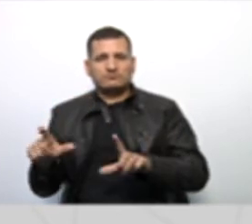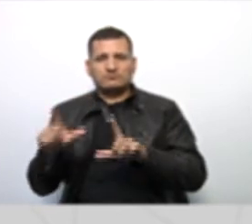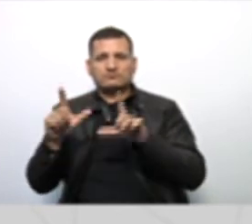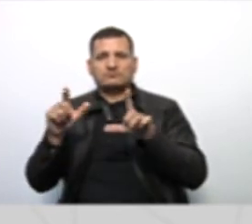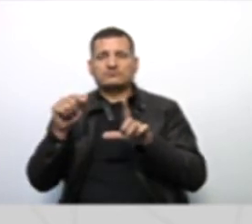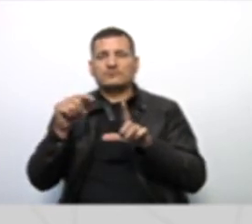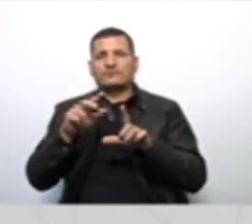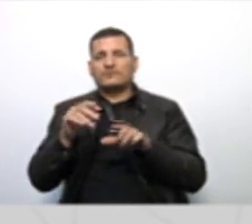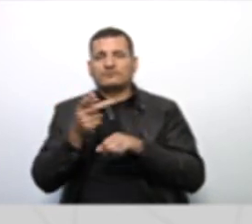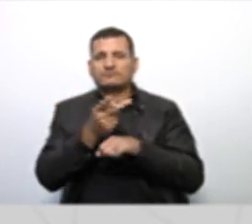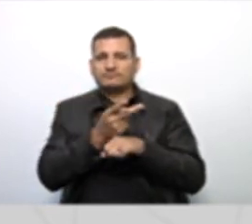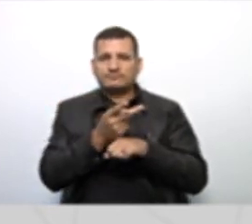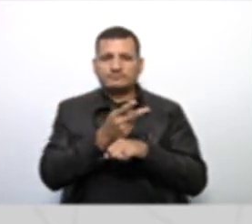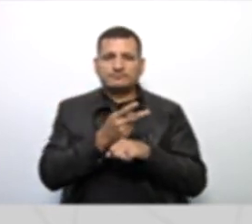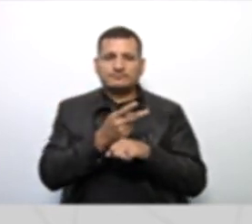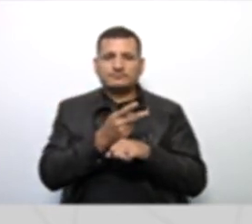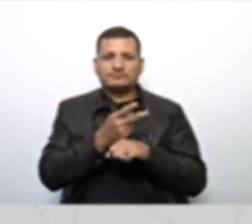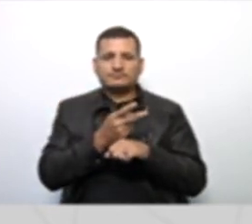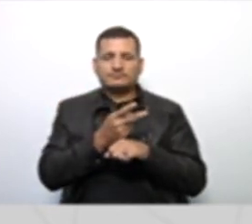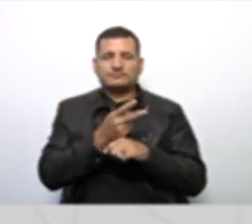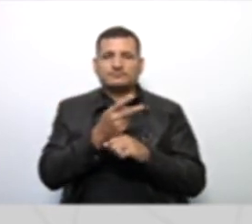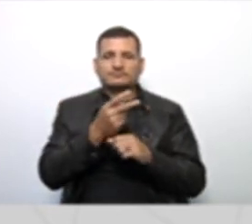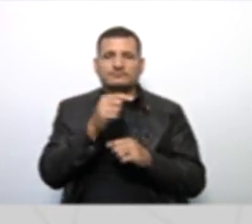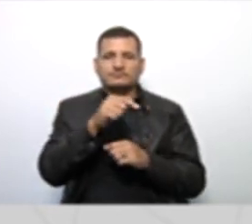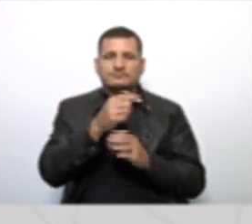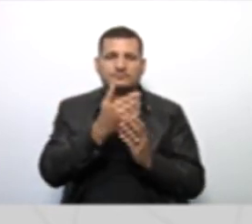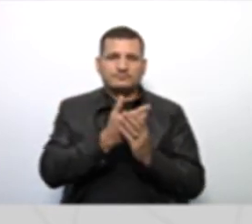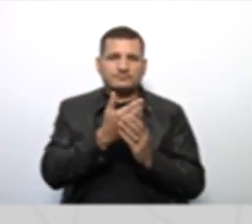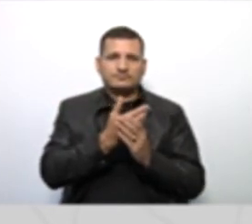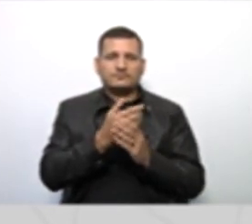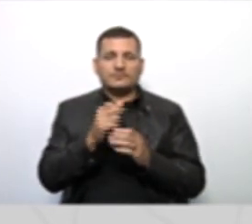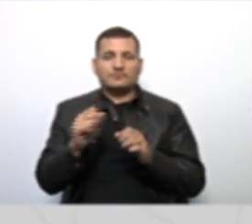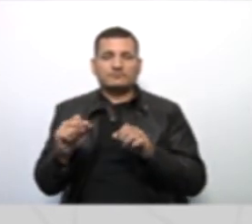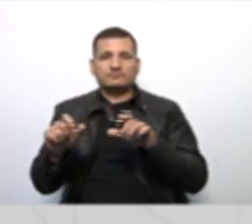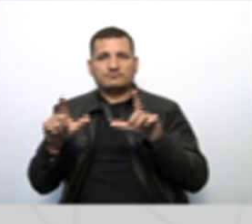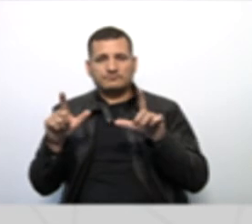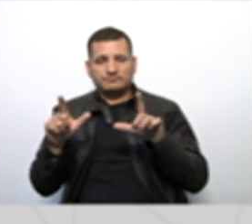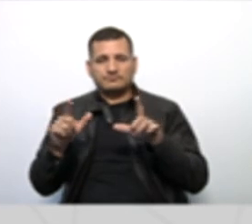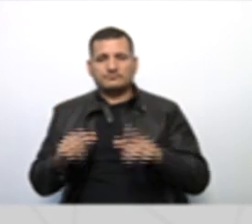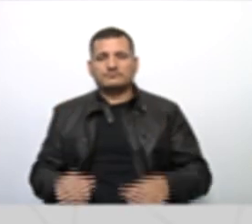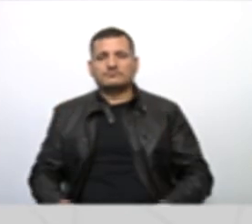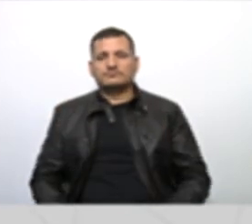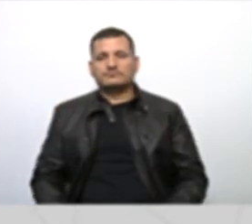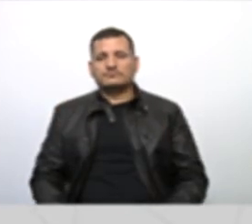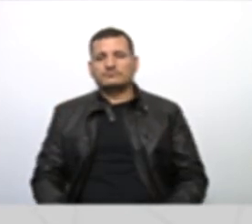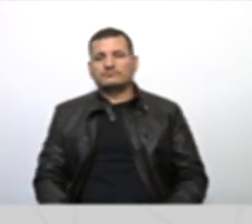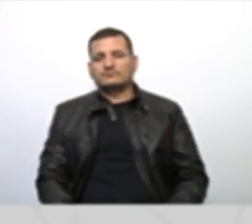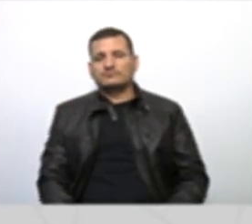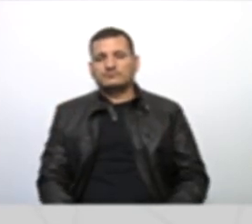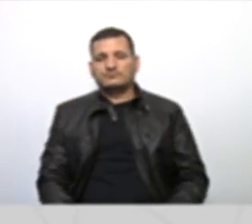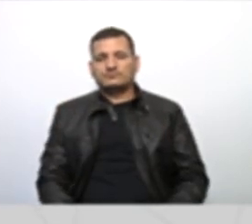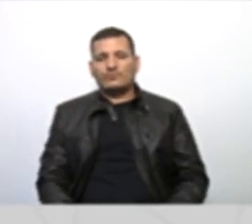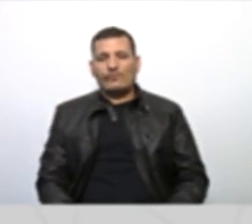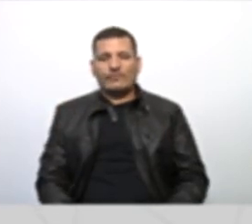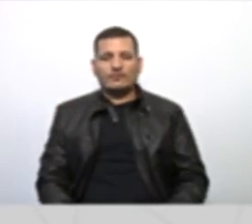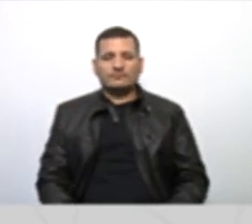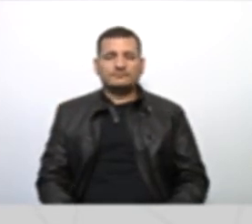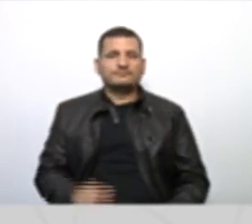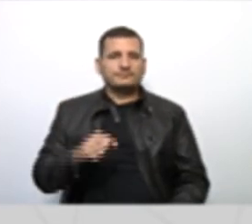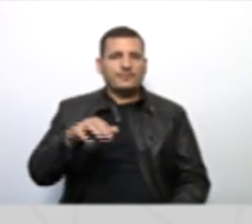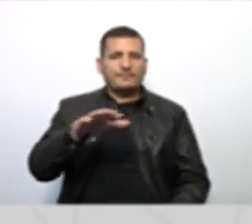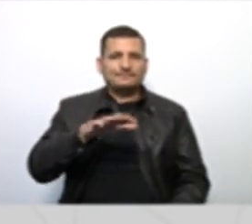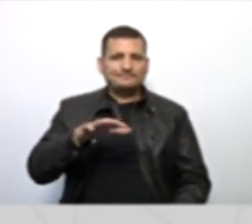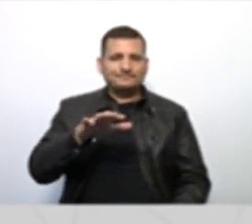automaticamente vai procurar esse arquivo aqui, ó, e vai executar e mostrar para você. Entendeu? Ambiente com a